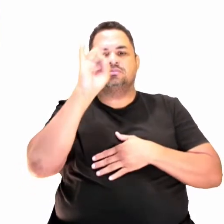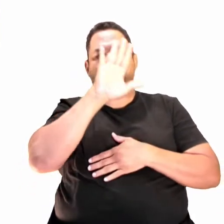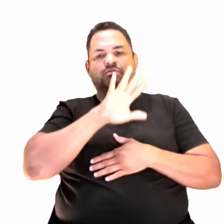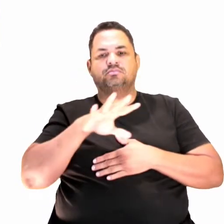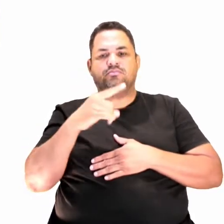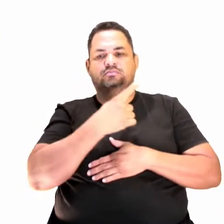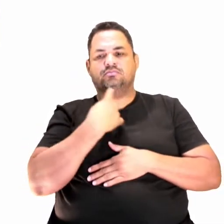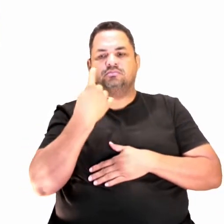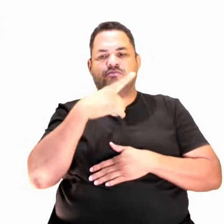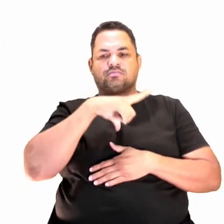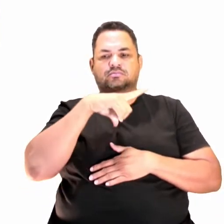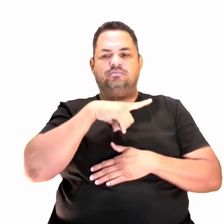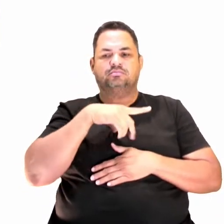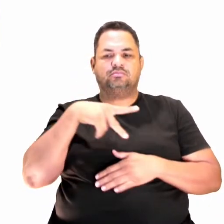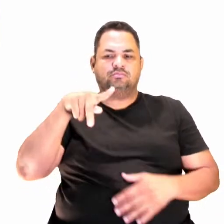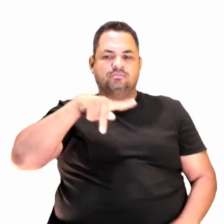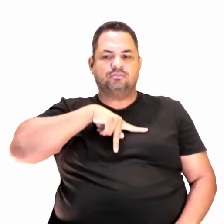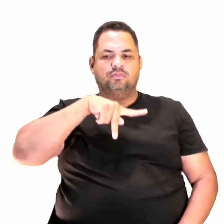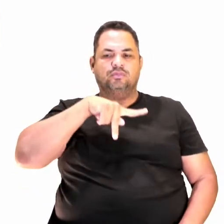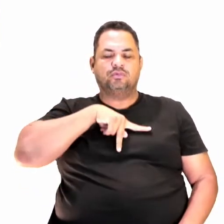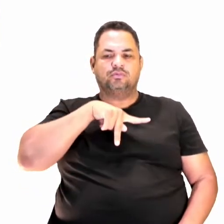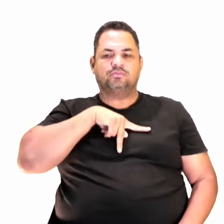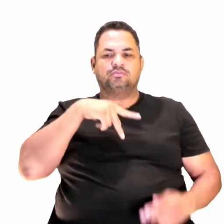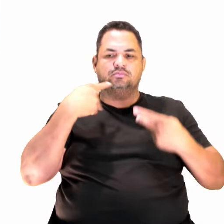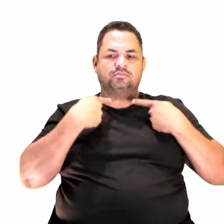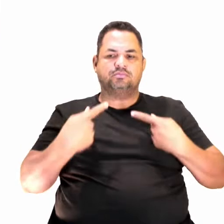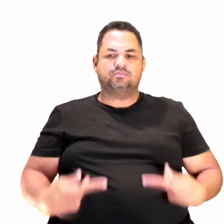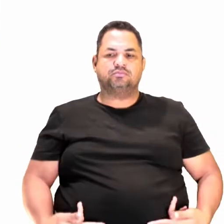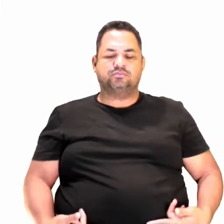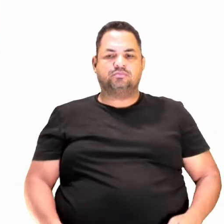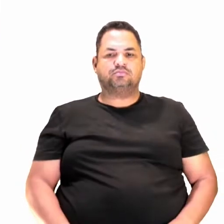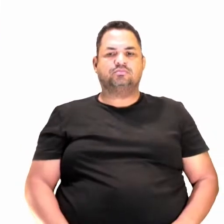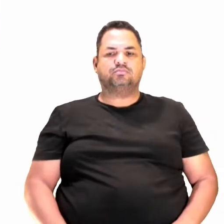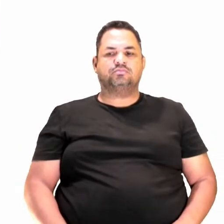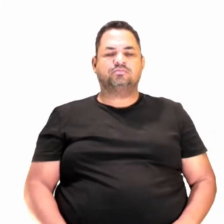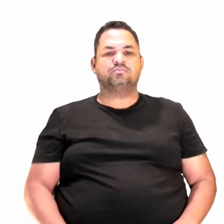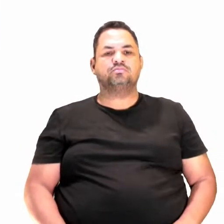nós temos de nós mesmos.